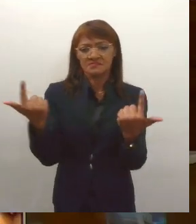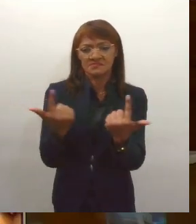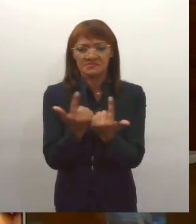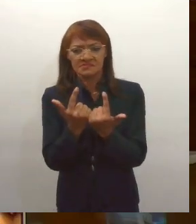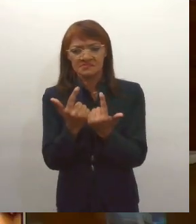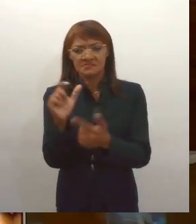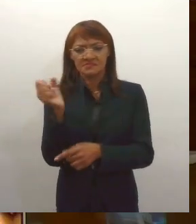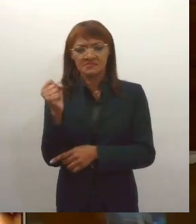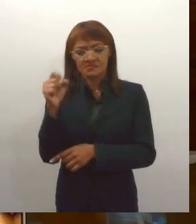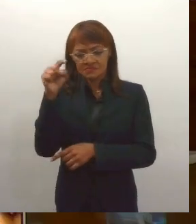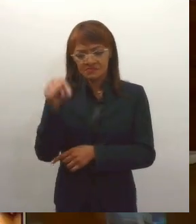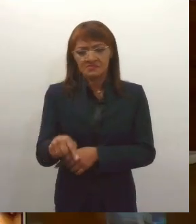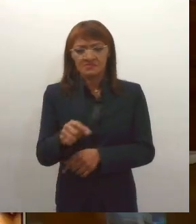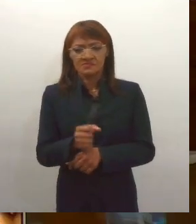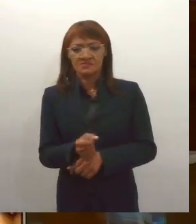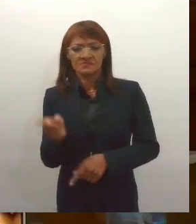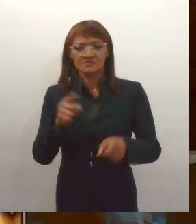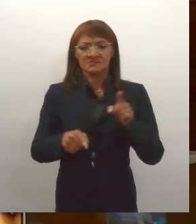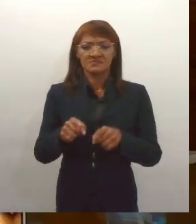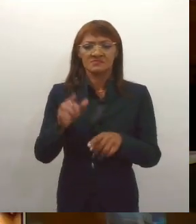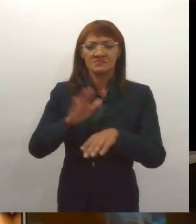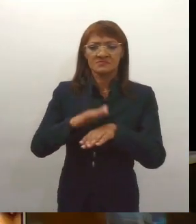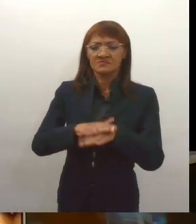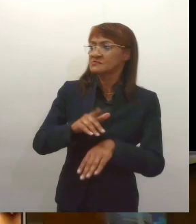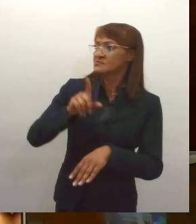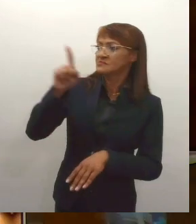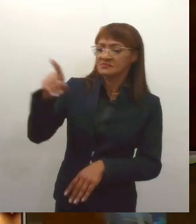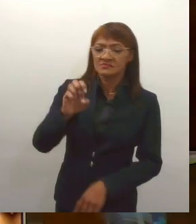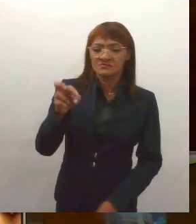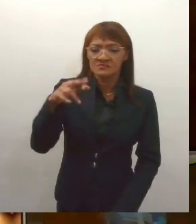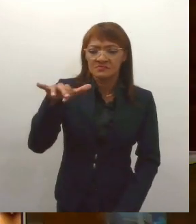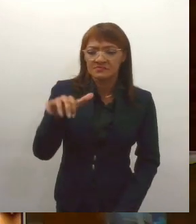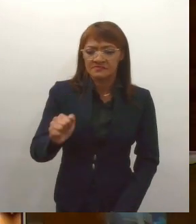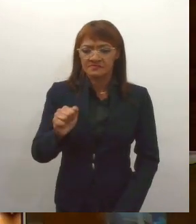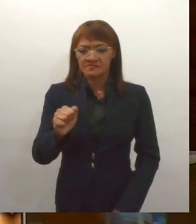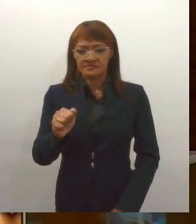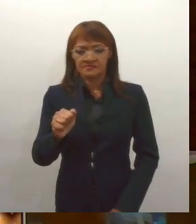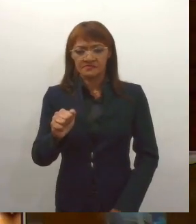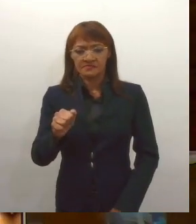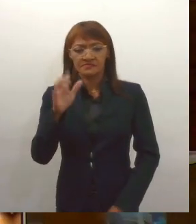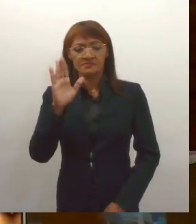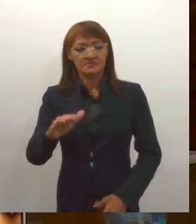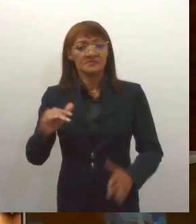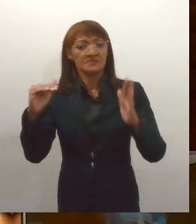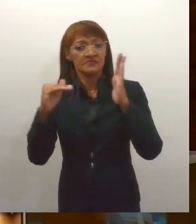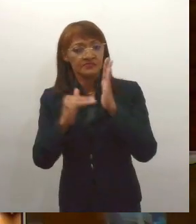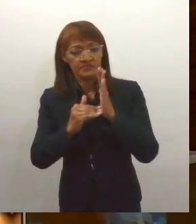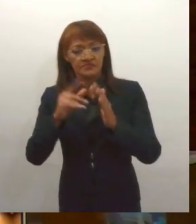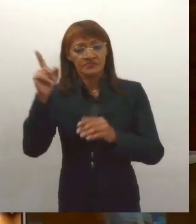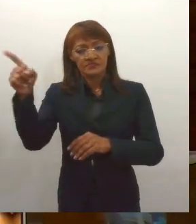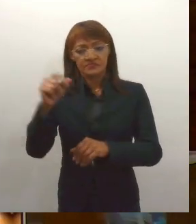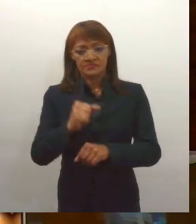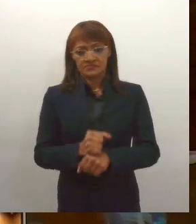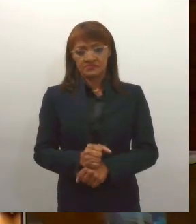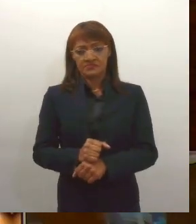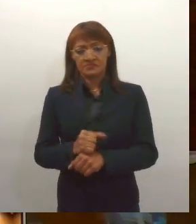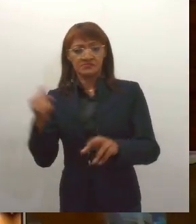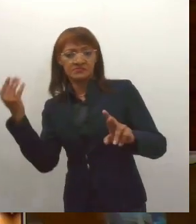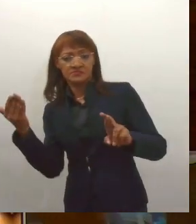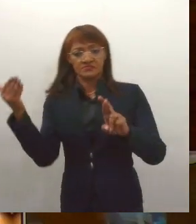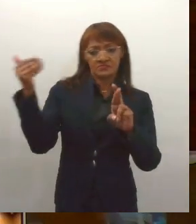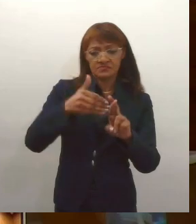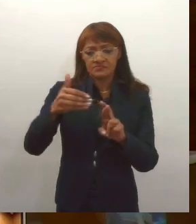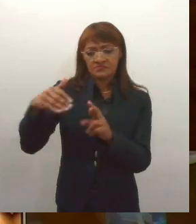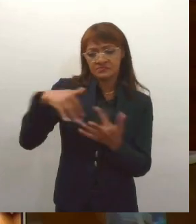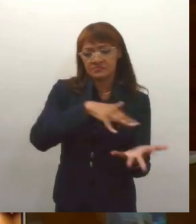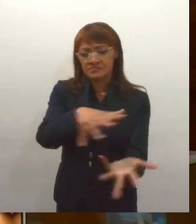como a éca lá no Congresso Nacional fazendo referência mundial de atuação política que